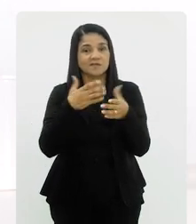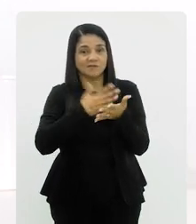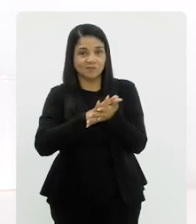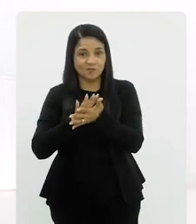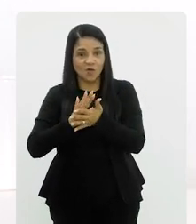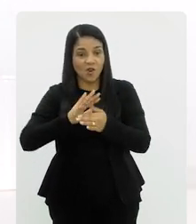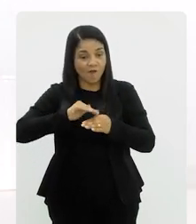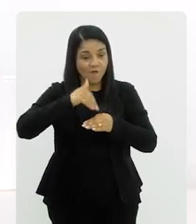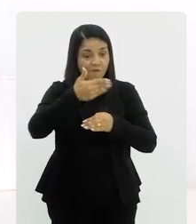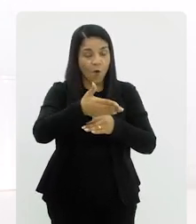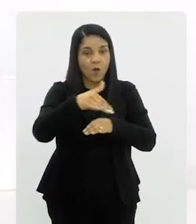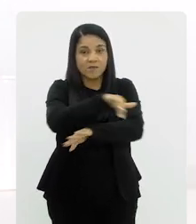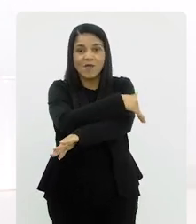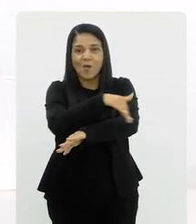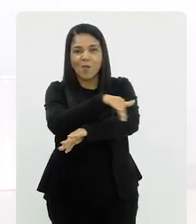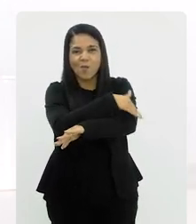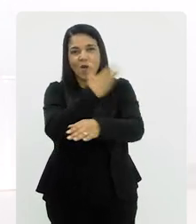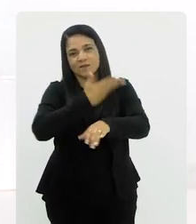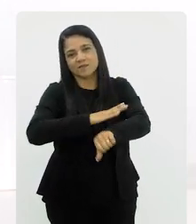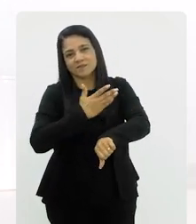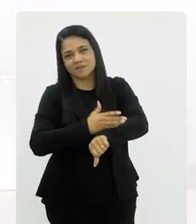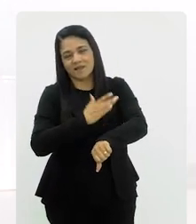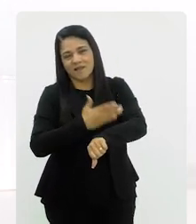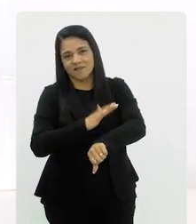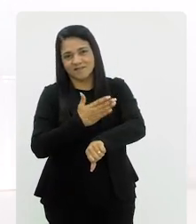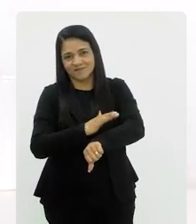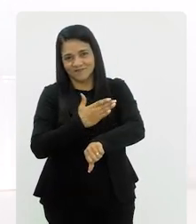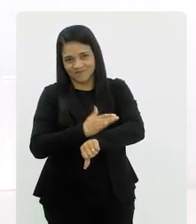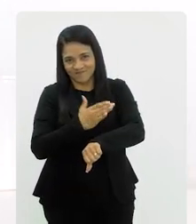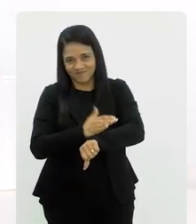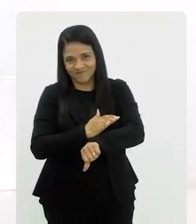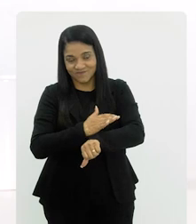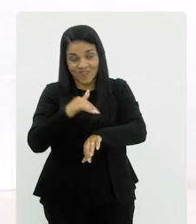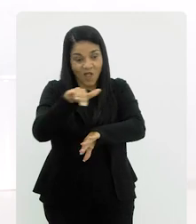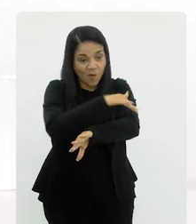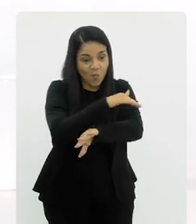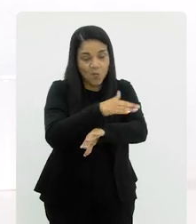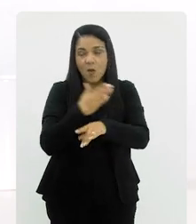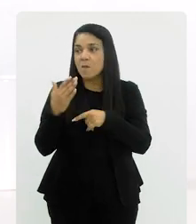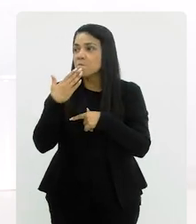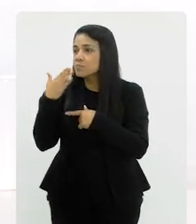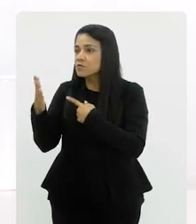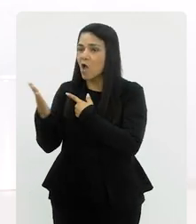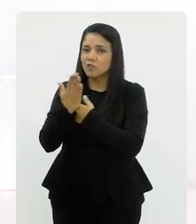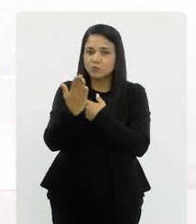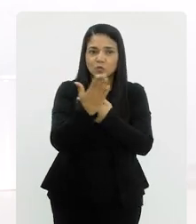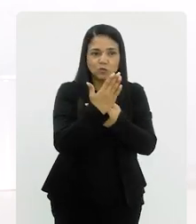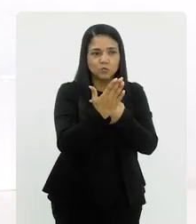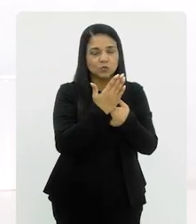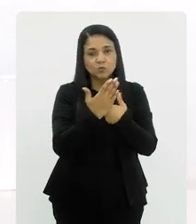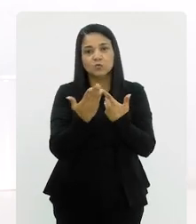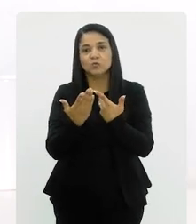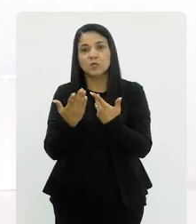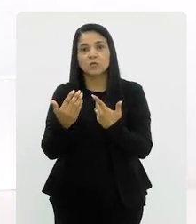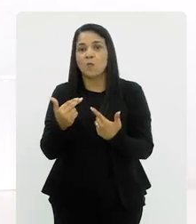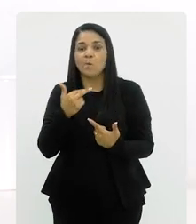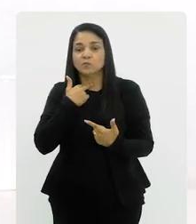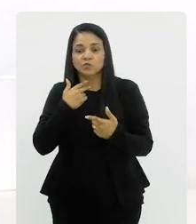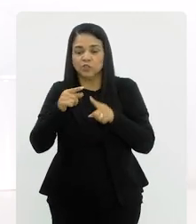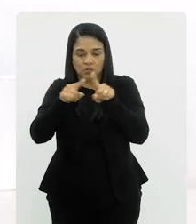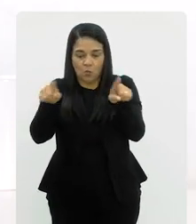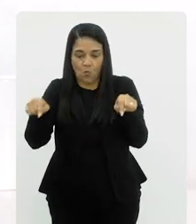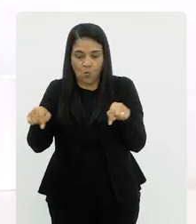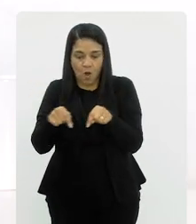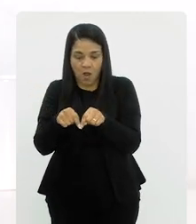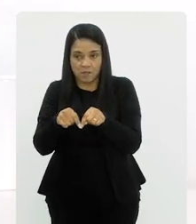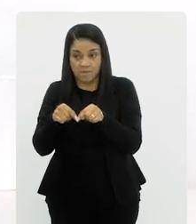fora das redondezas. Então, a gente ensaiou todo o carnaval da pandemia fora da quadra. A gente foi pedindo ajuda nas outras escolas, porque